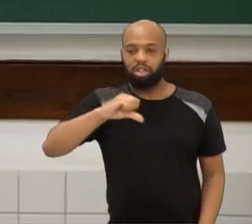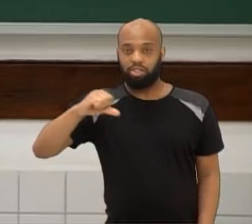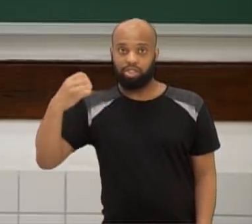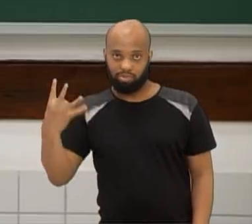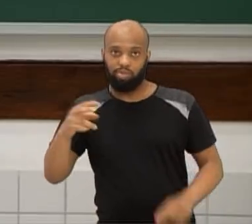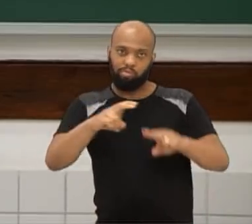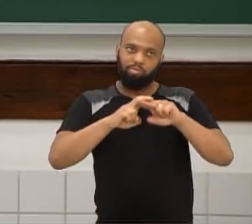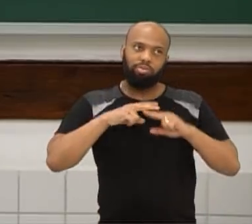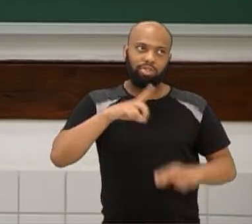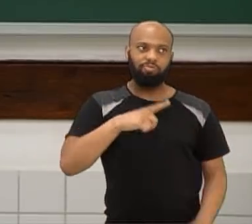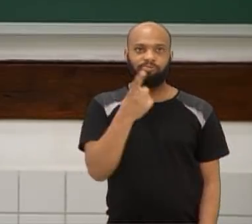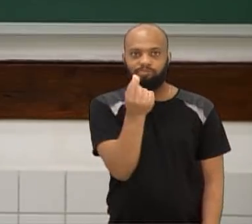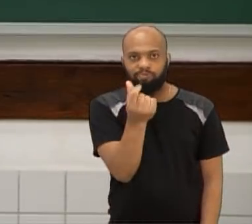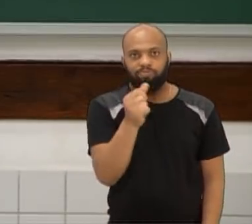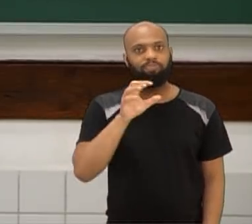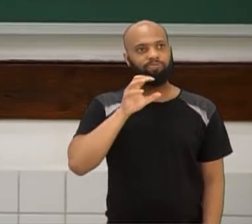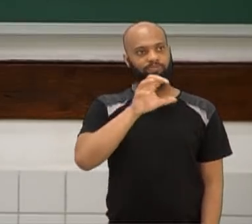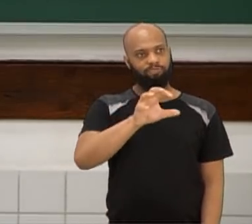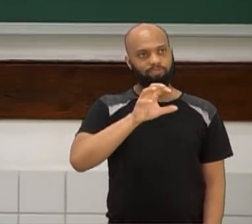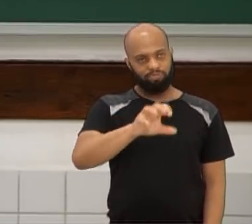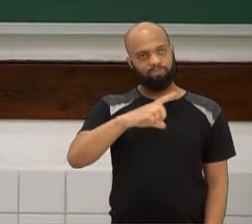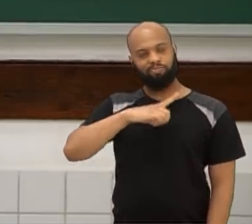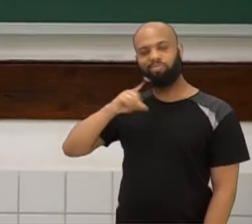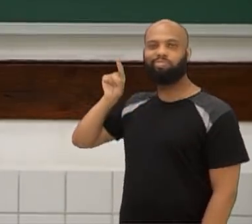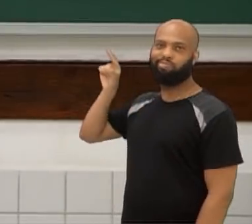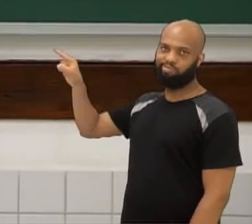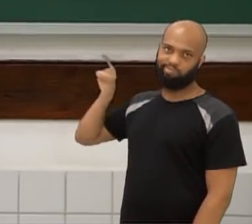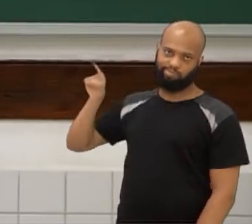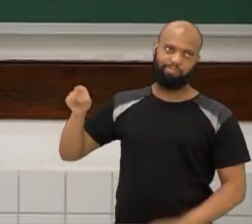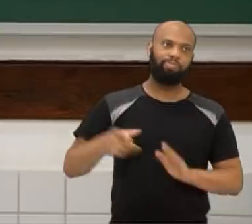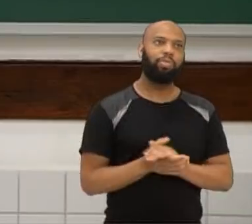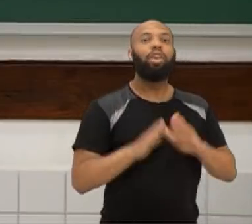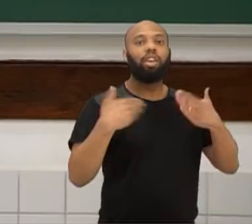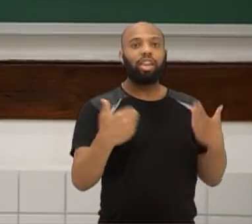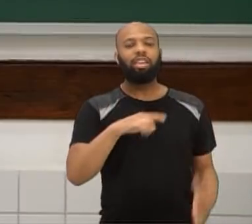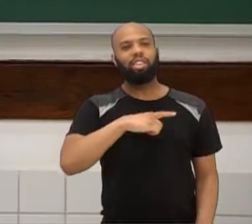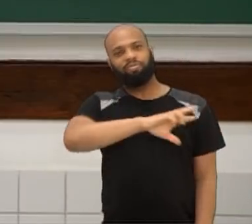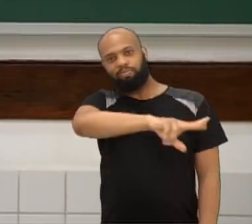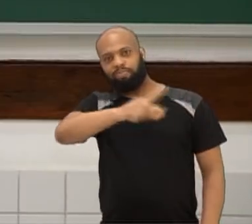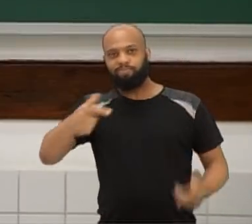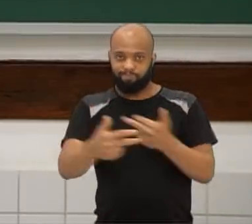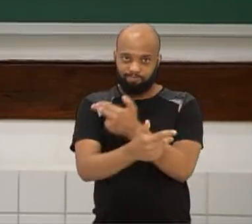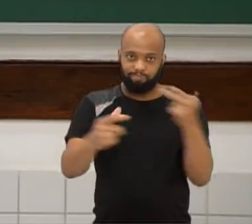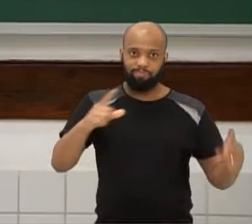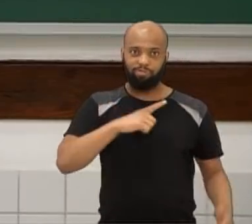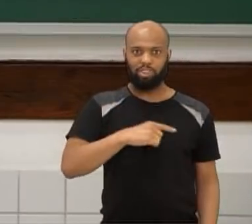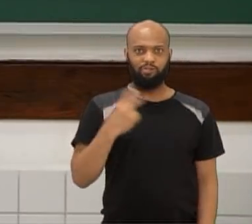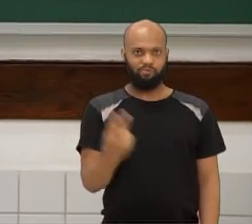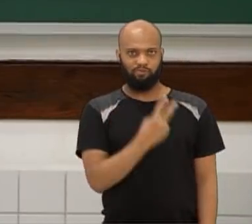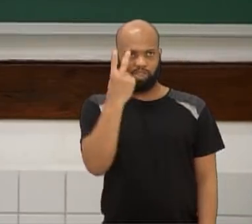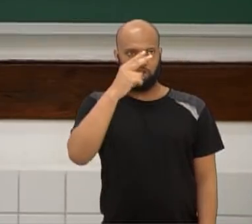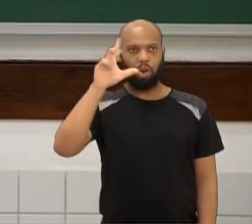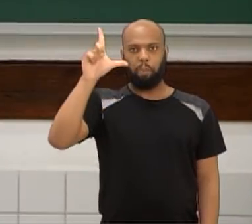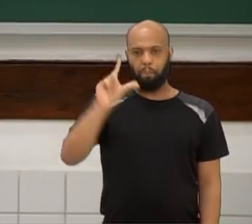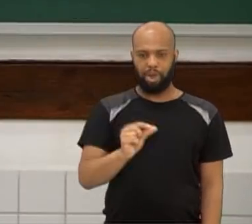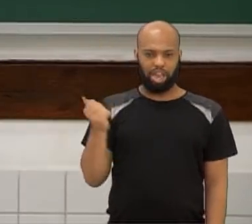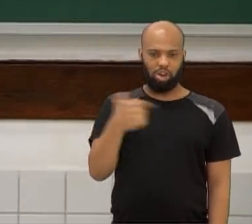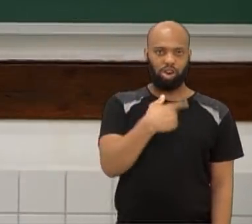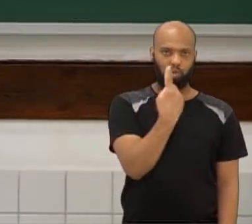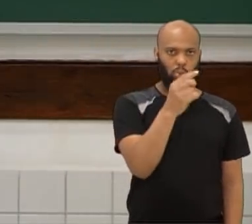1994 e os preços eram exatamente esses. Então, muita coisa ali custava menos de